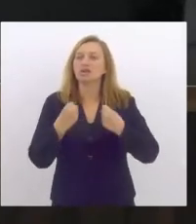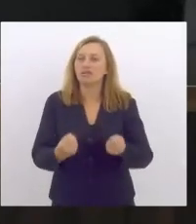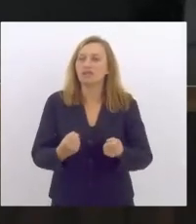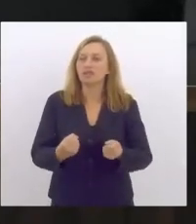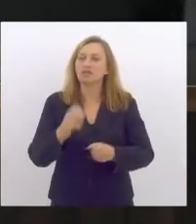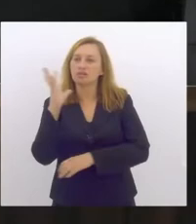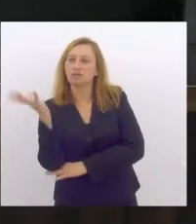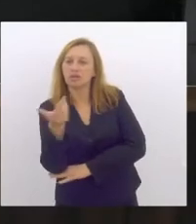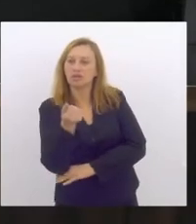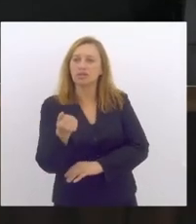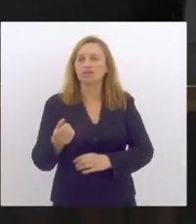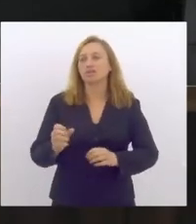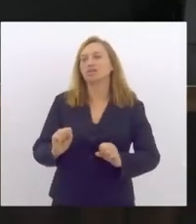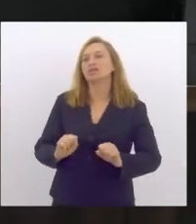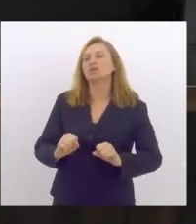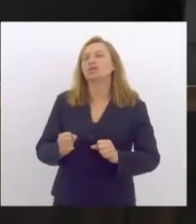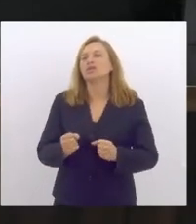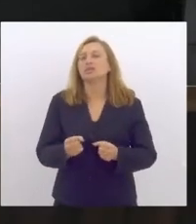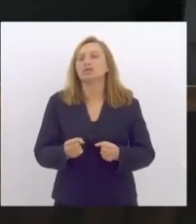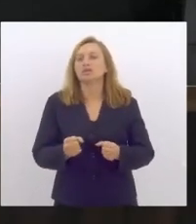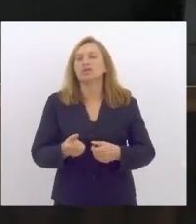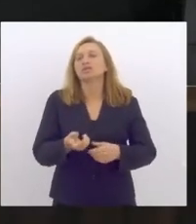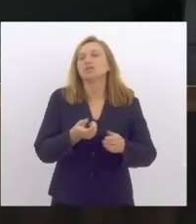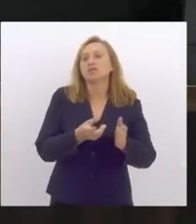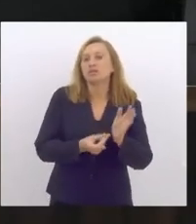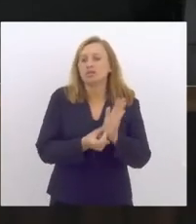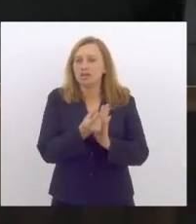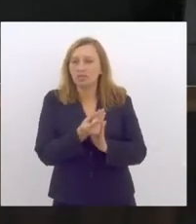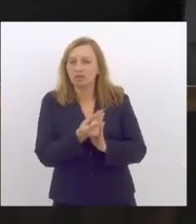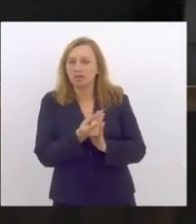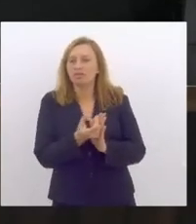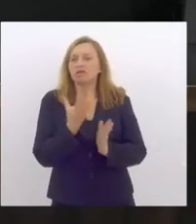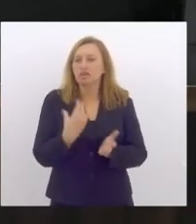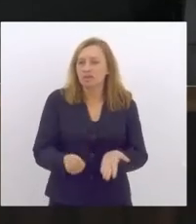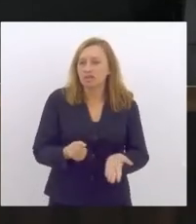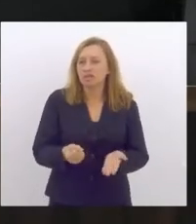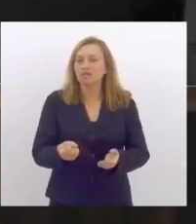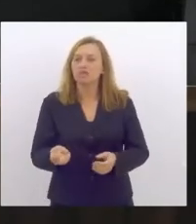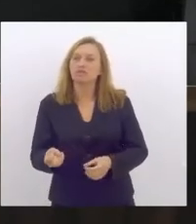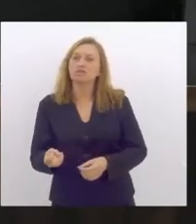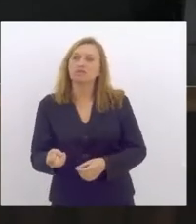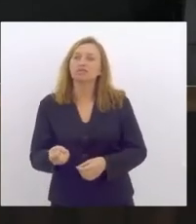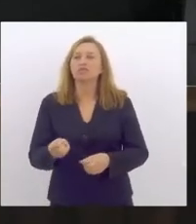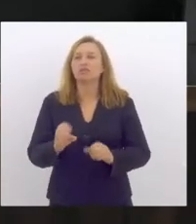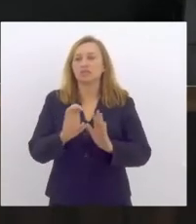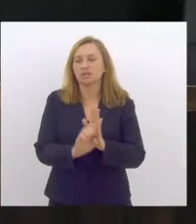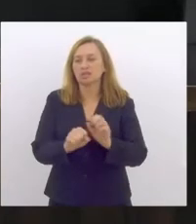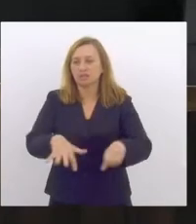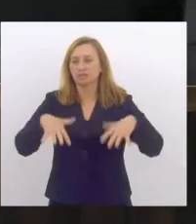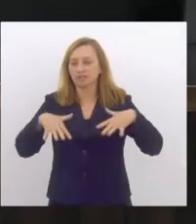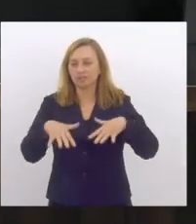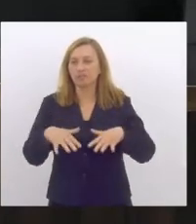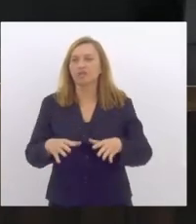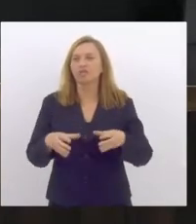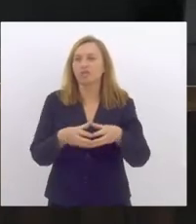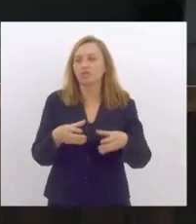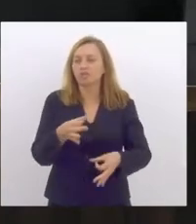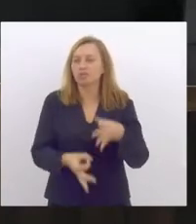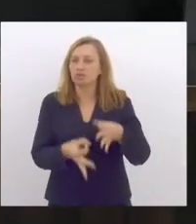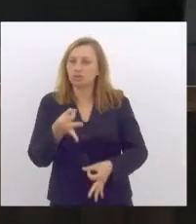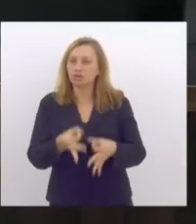do consumidor, favorável. De economia, indústria e comércio, favorável. De orçamento, favorável. Novos pareceres às emendas de plenário da Comissão de Constituição e